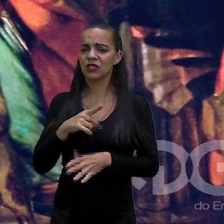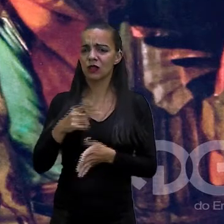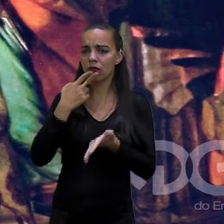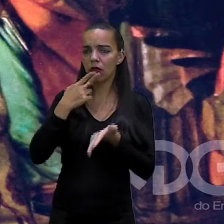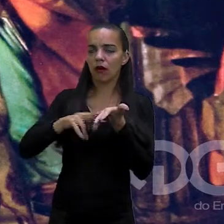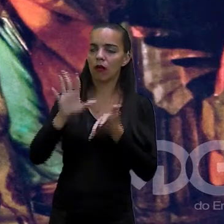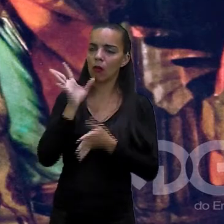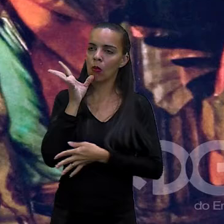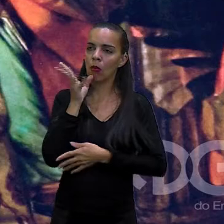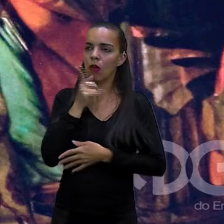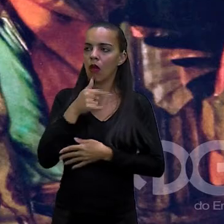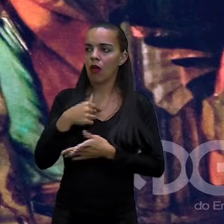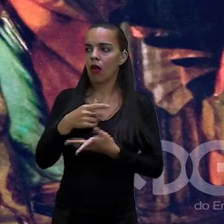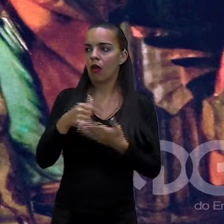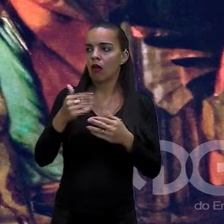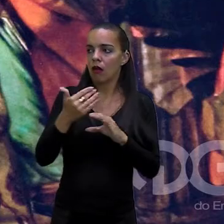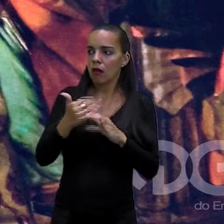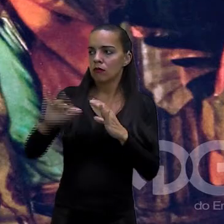e de